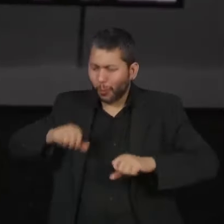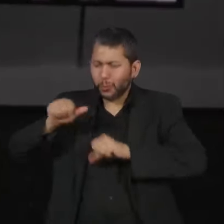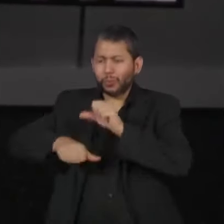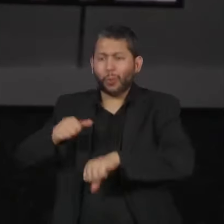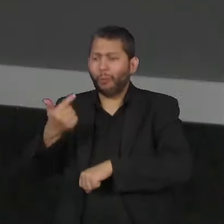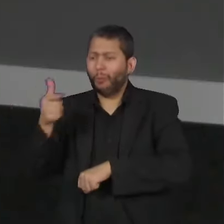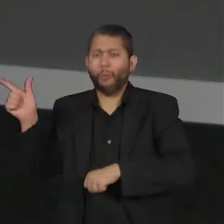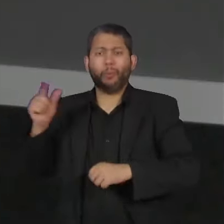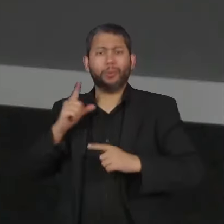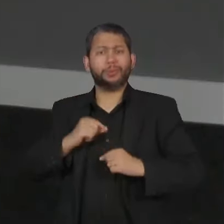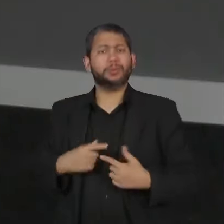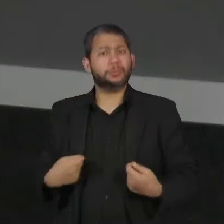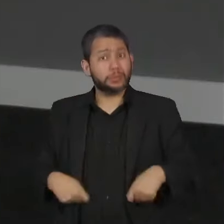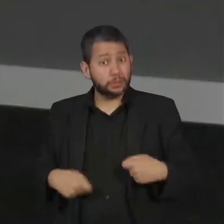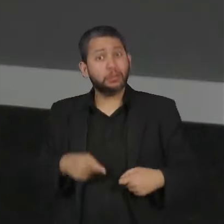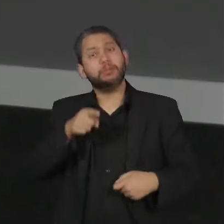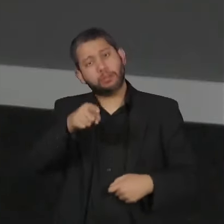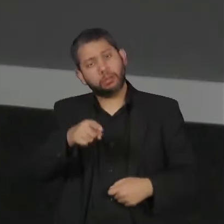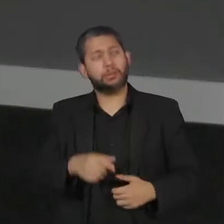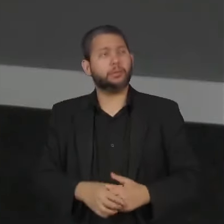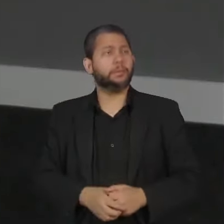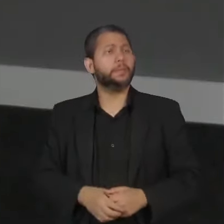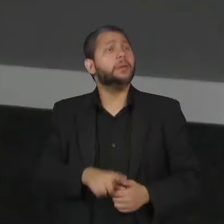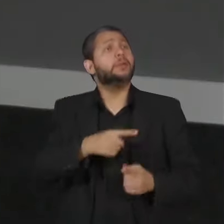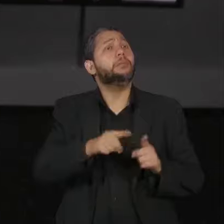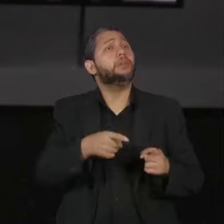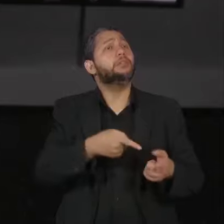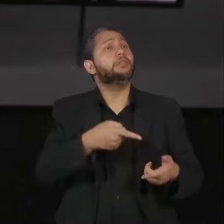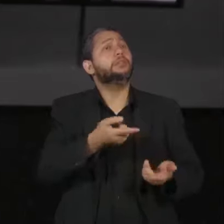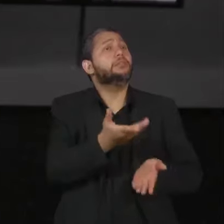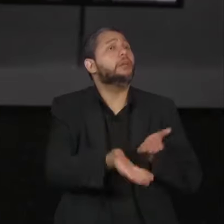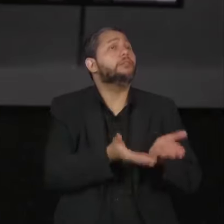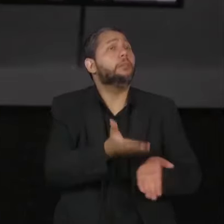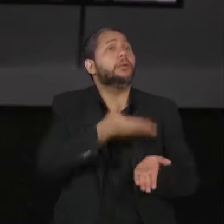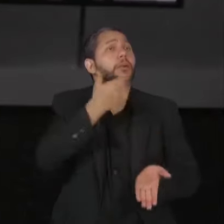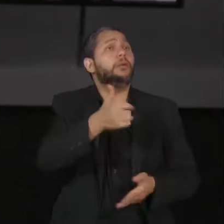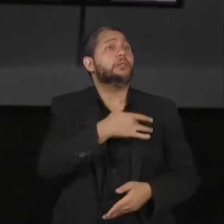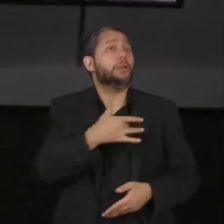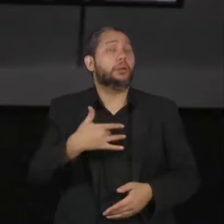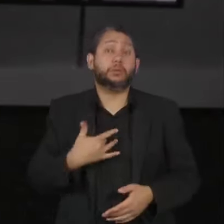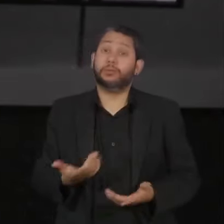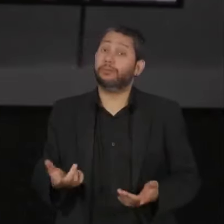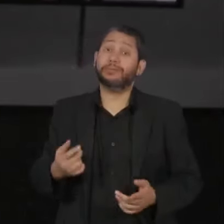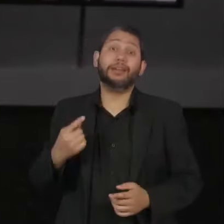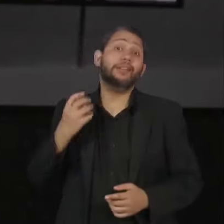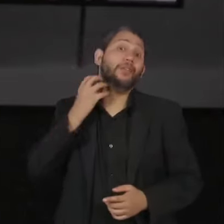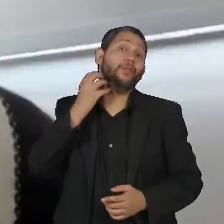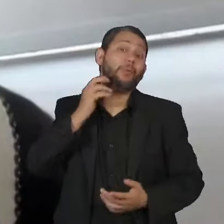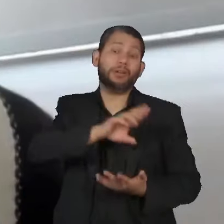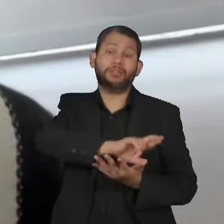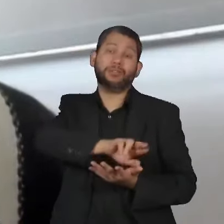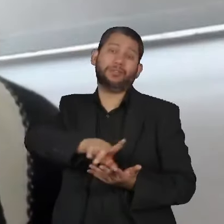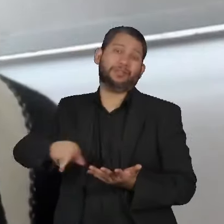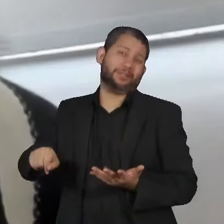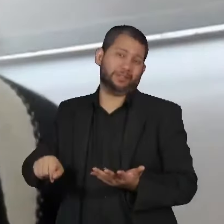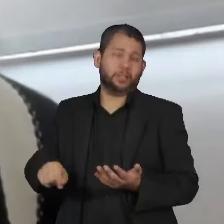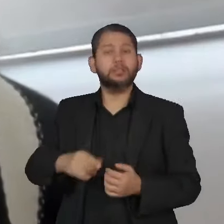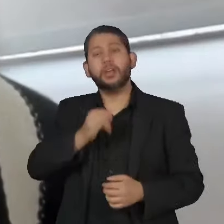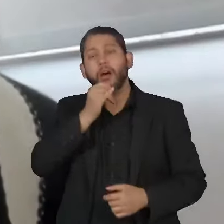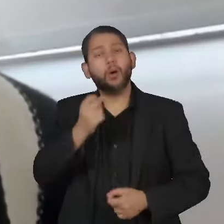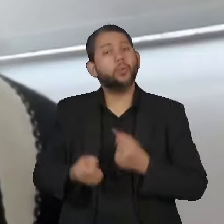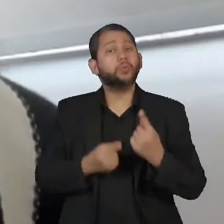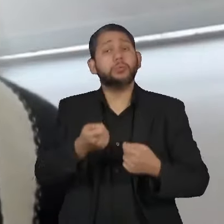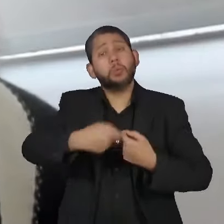não só o pijama. E quando a gente pensa nos tratamentos? Então, muitos tipos de linfoma. A gente tem desde linfomas que não